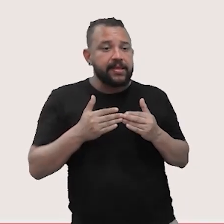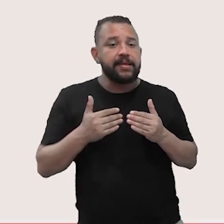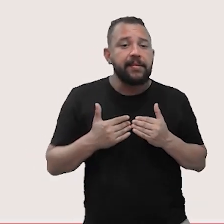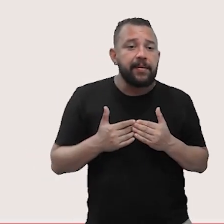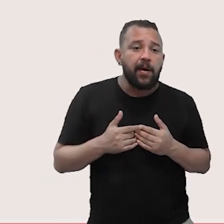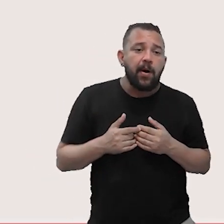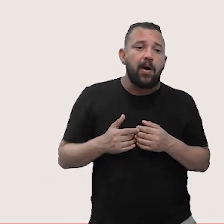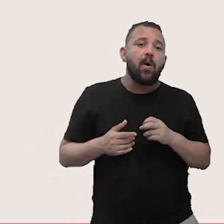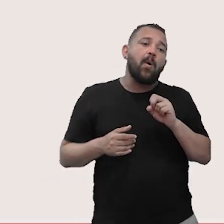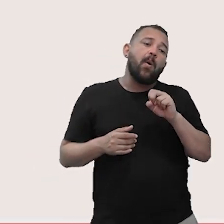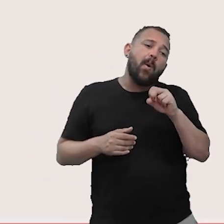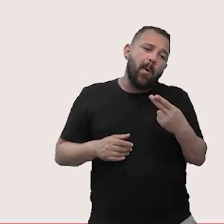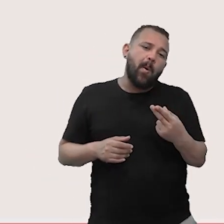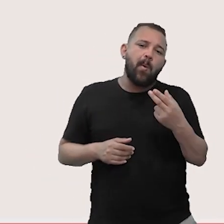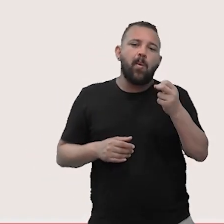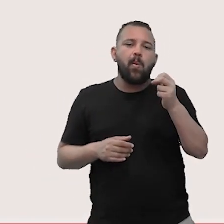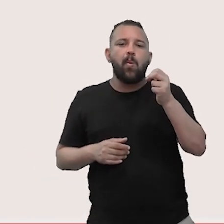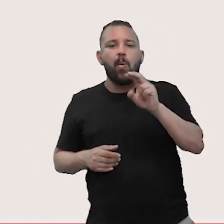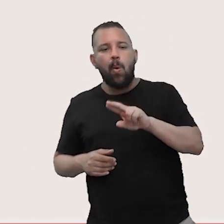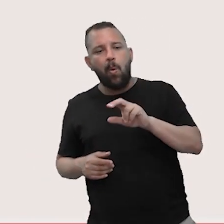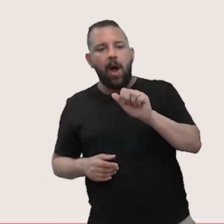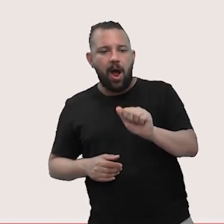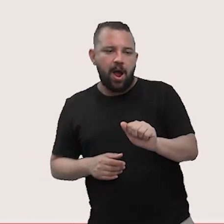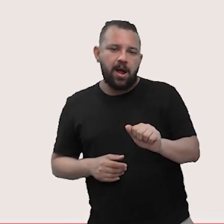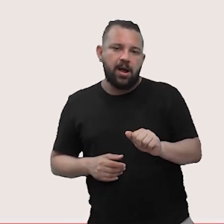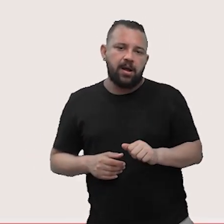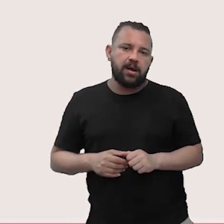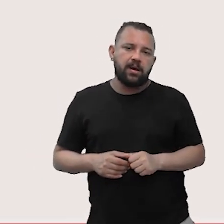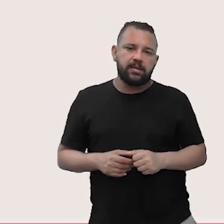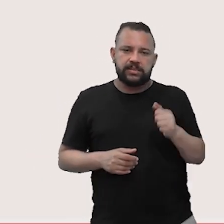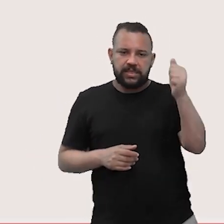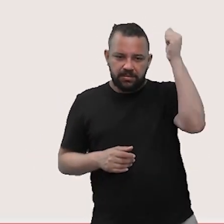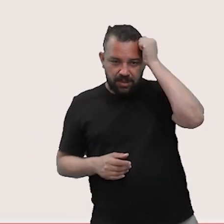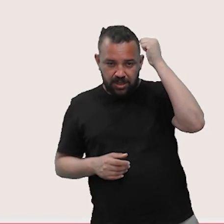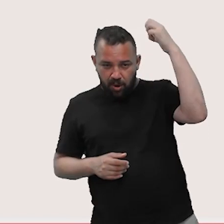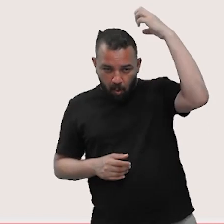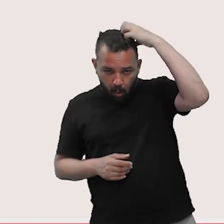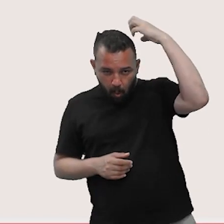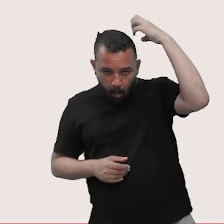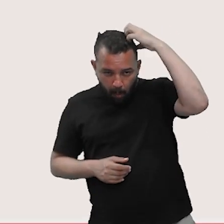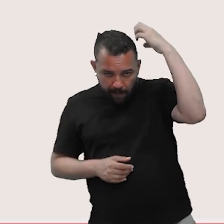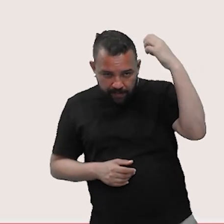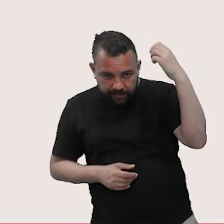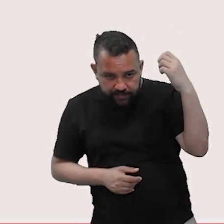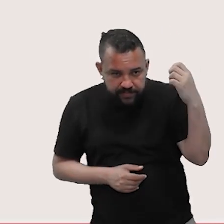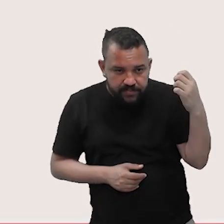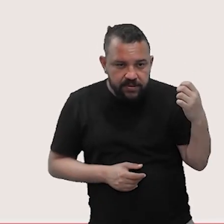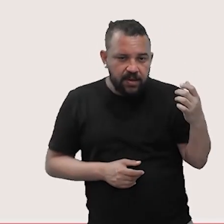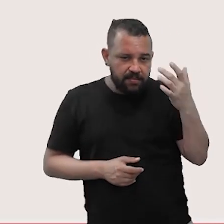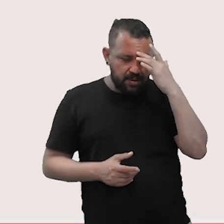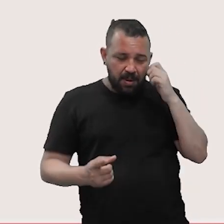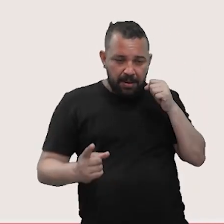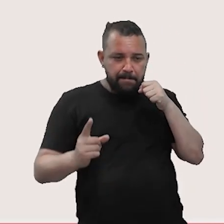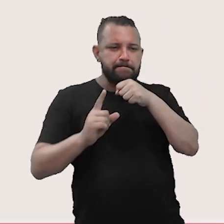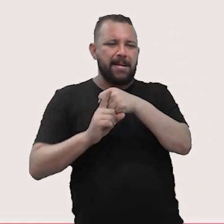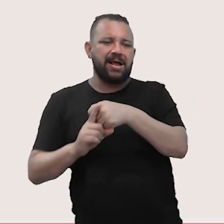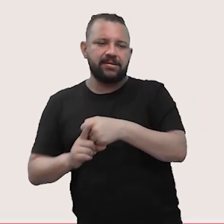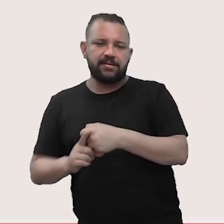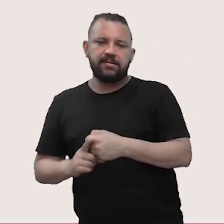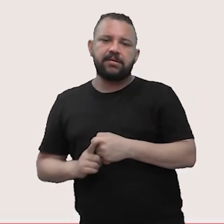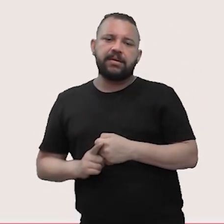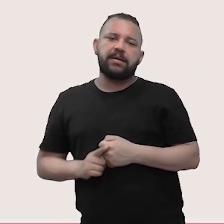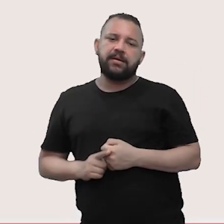a sentimento de culpa provocado no condutor, causador de acidentes. Há uma grande probabilidade de ser